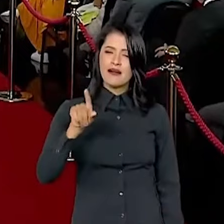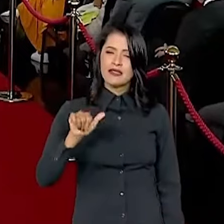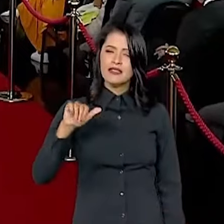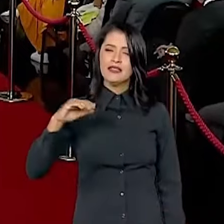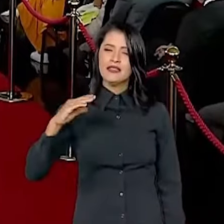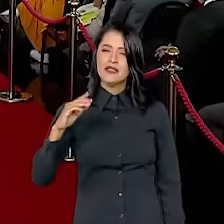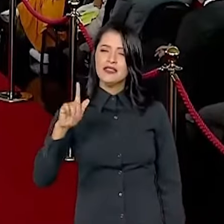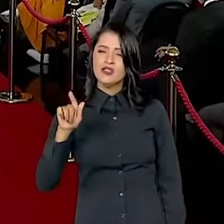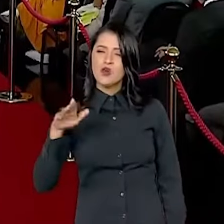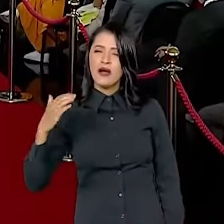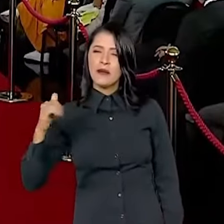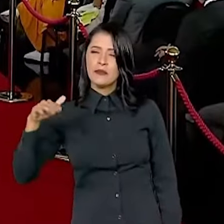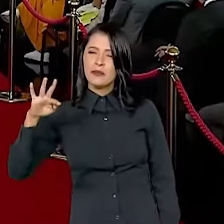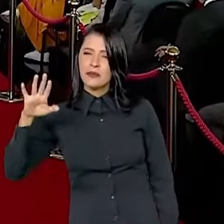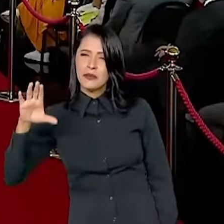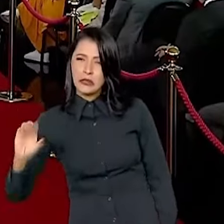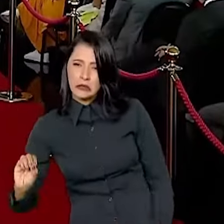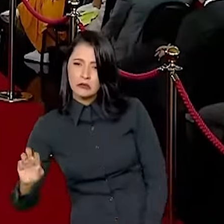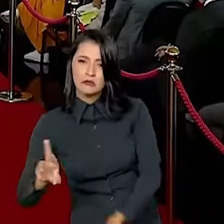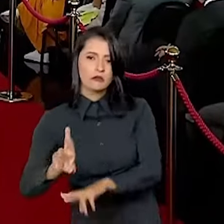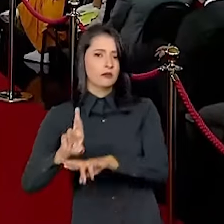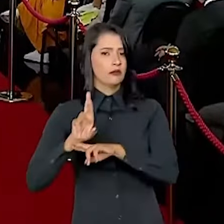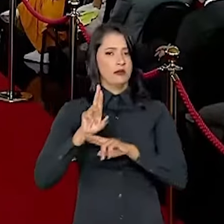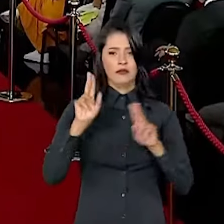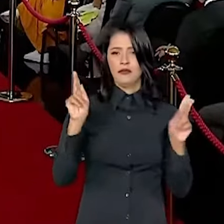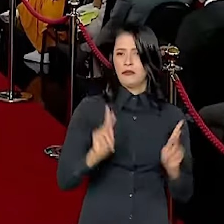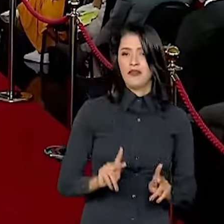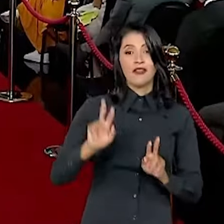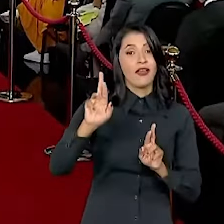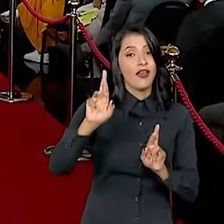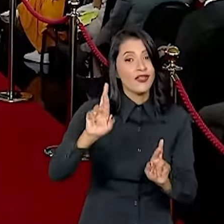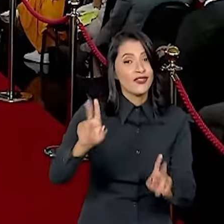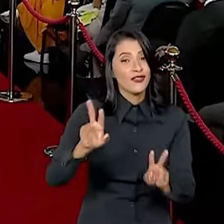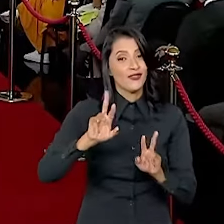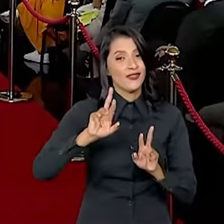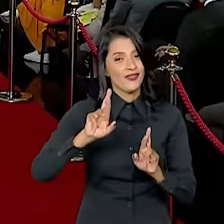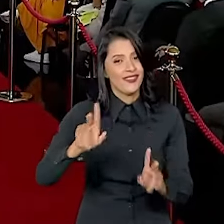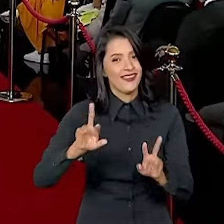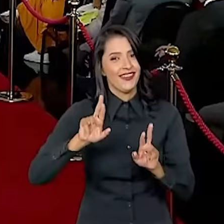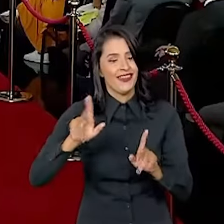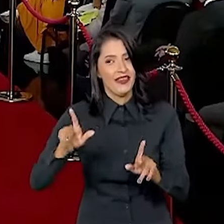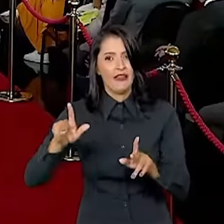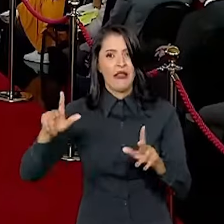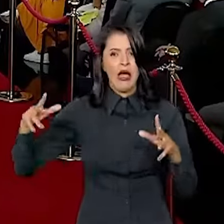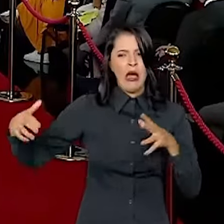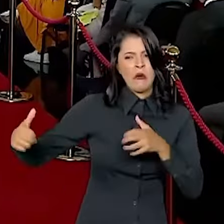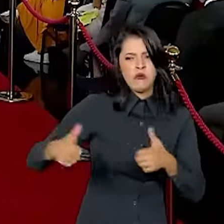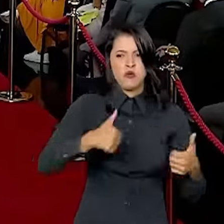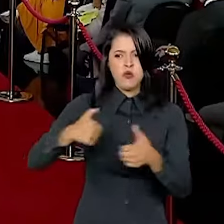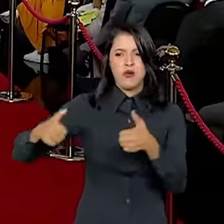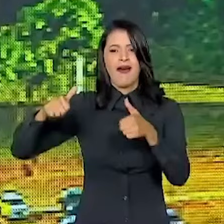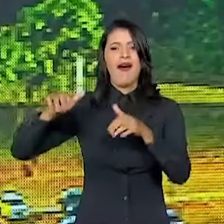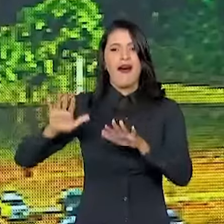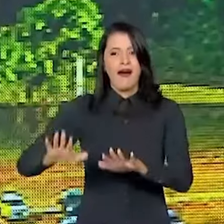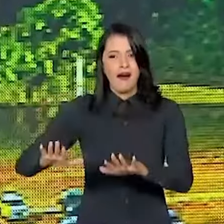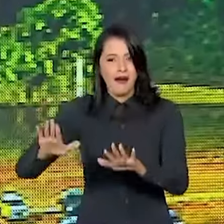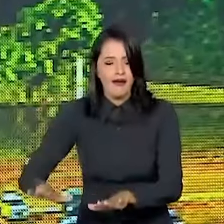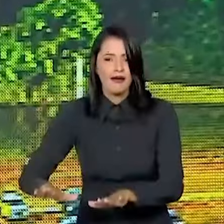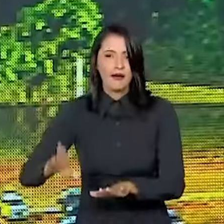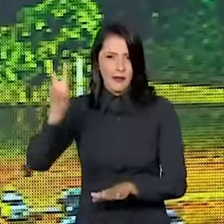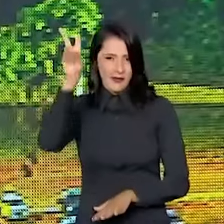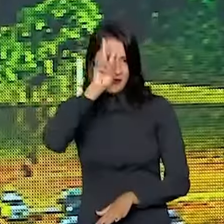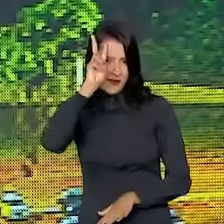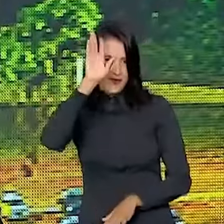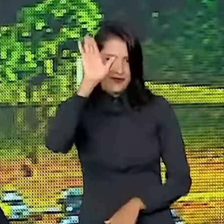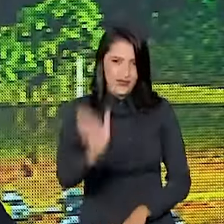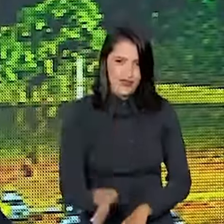Apaziguamento também não representa paz nem união. Um apaziguador, como lembrado